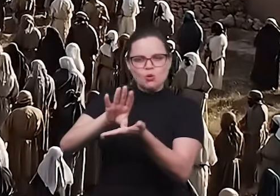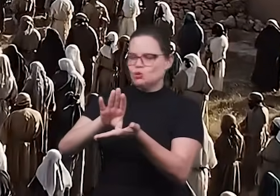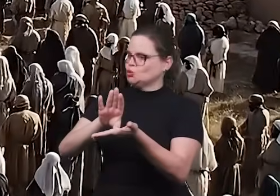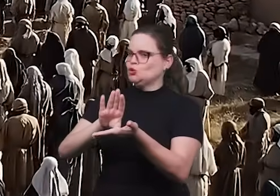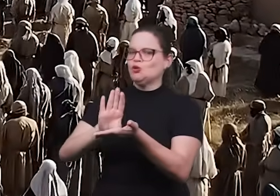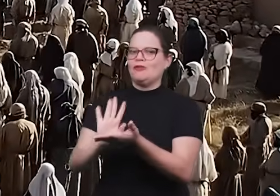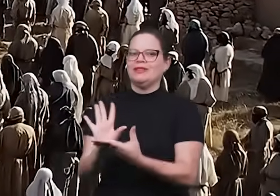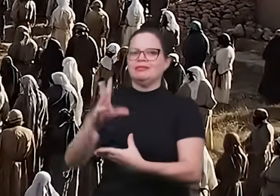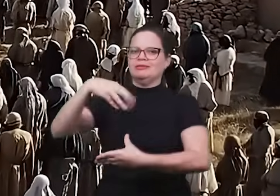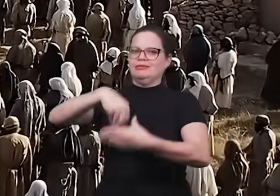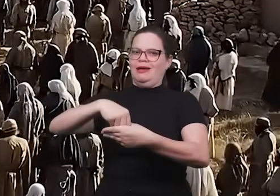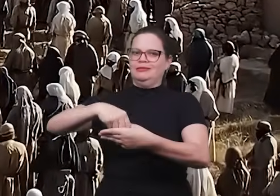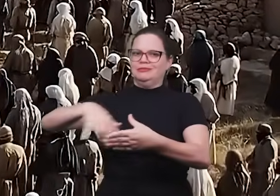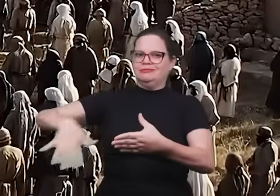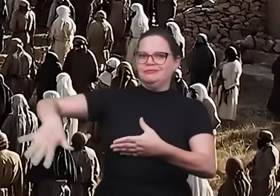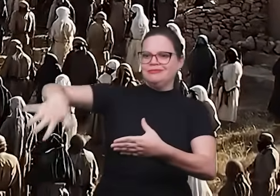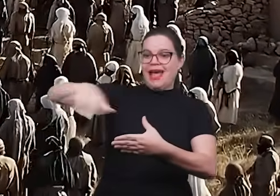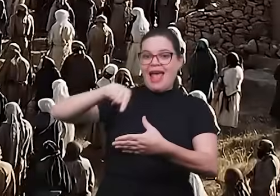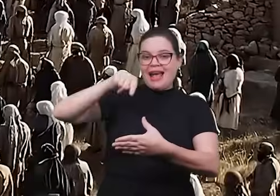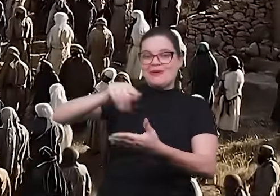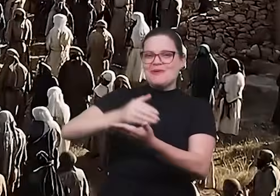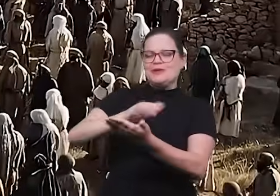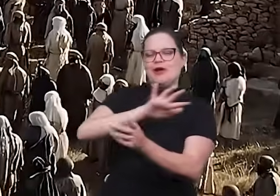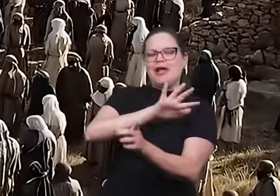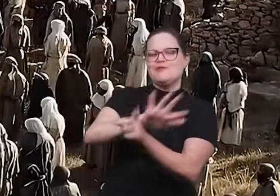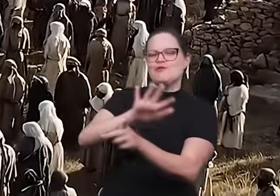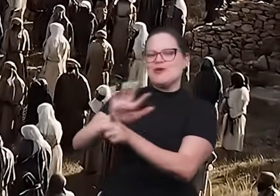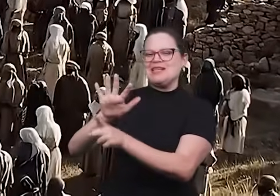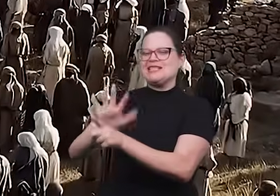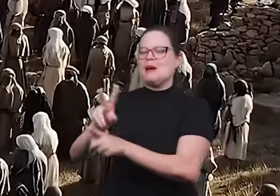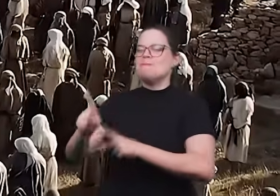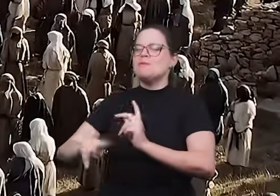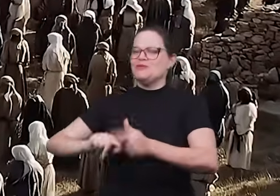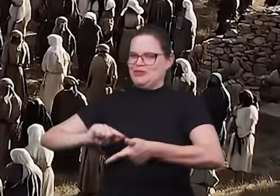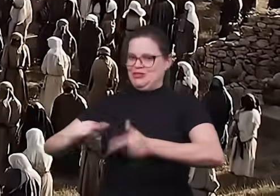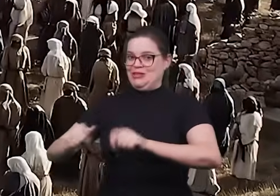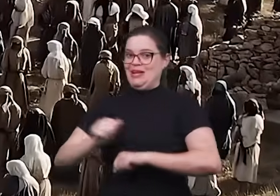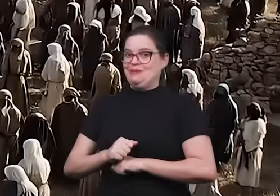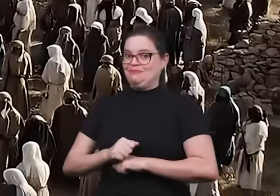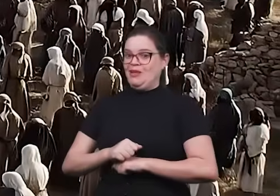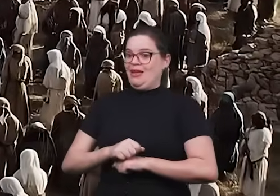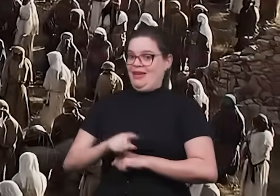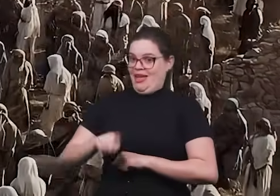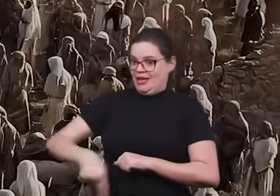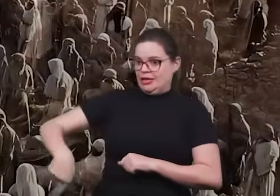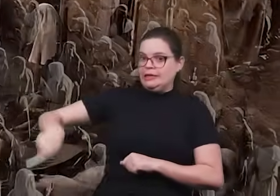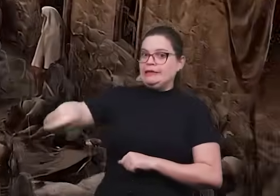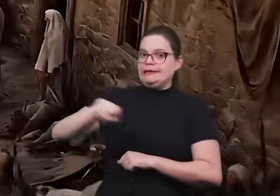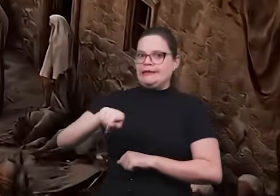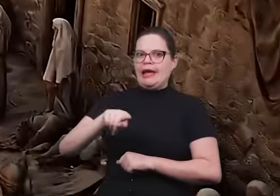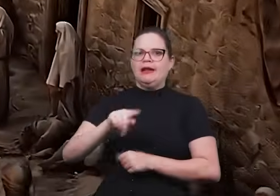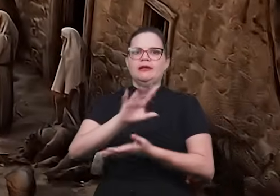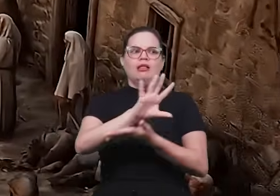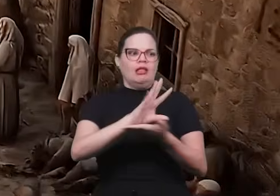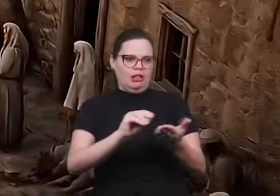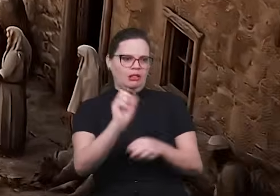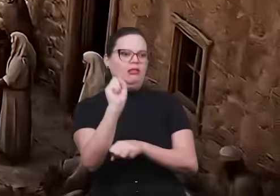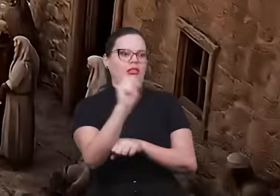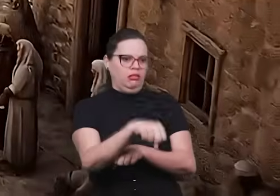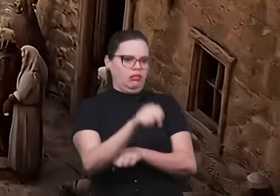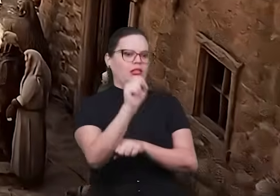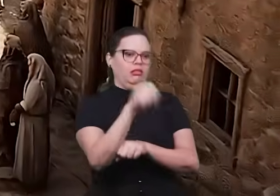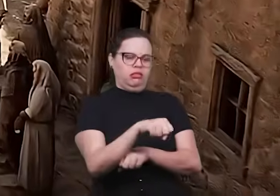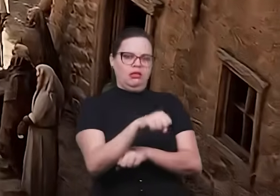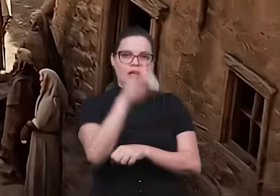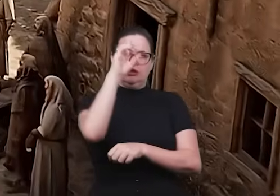cananeus. Isso provocou a indignação do Senhor, e o Senhor os entregou nas mãos dos seus inimigos ao redor. E